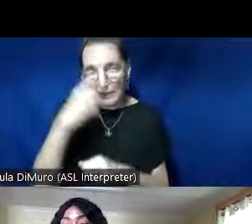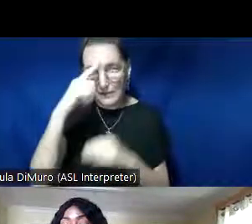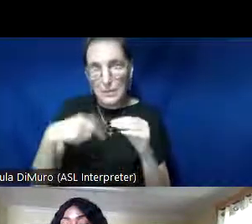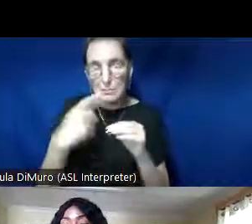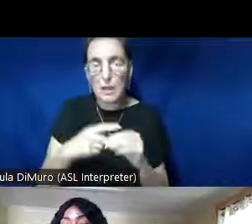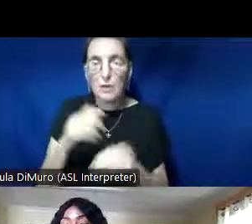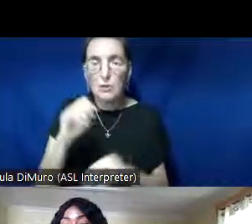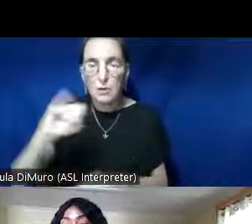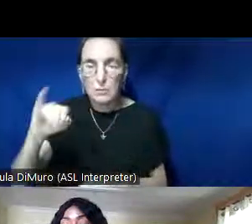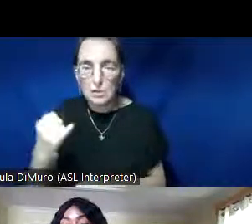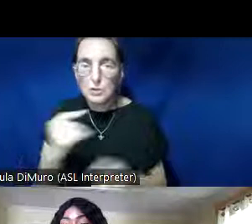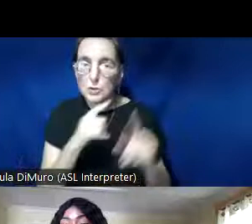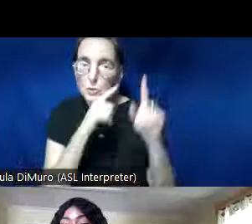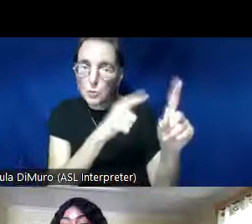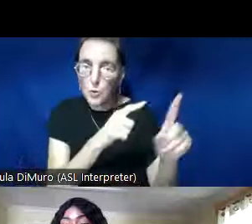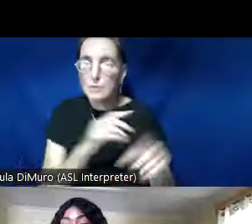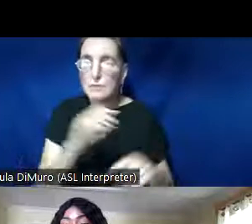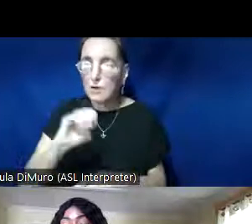que nota